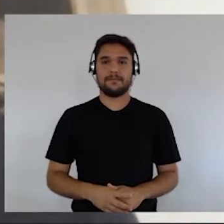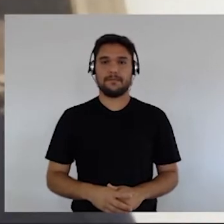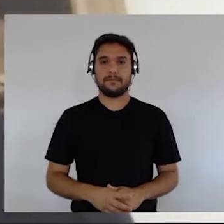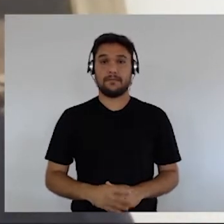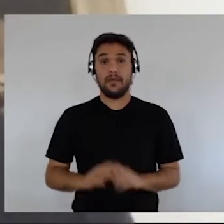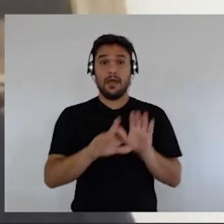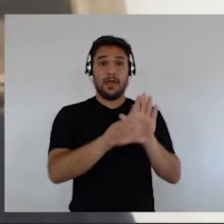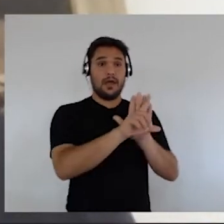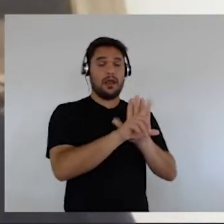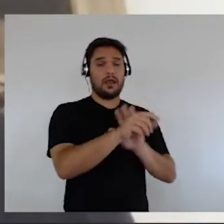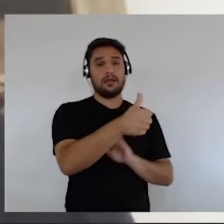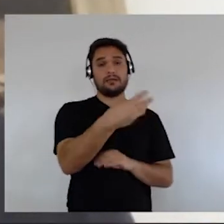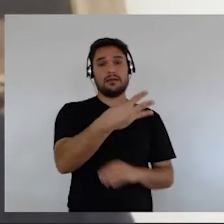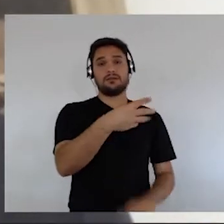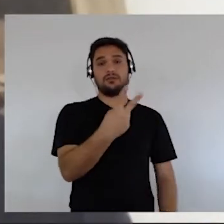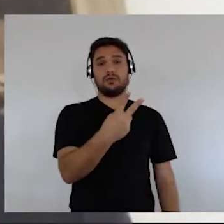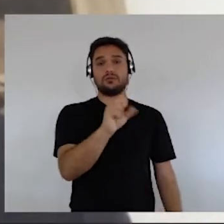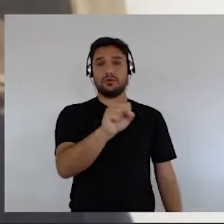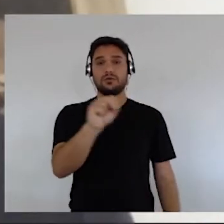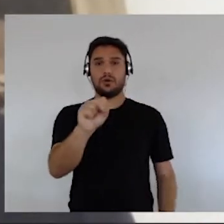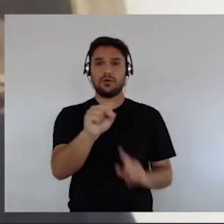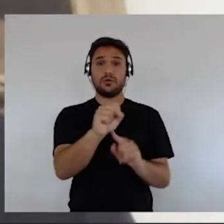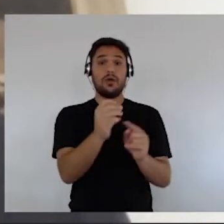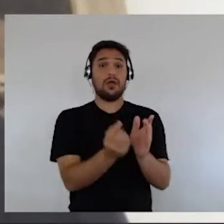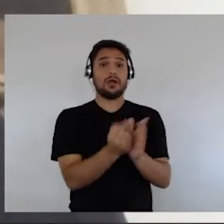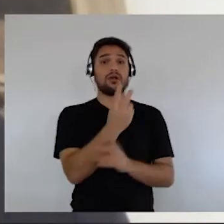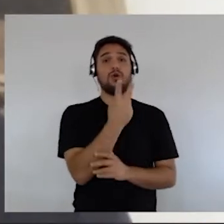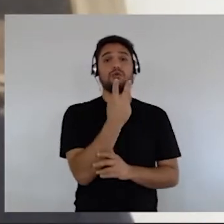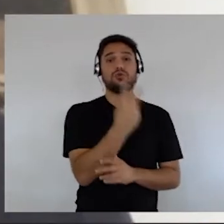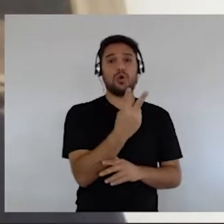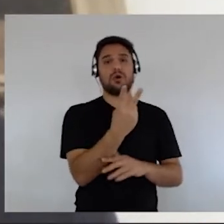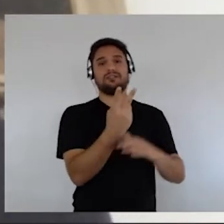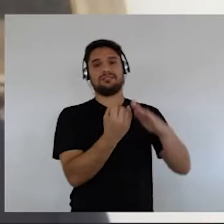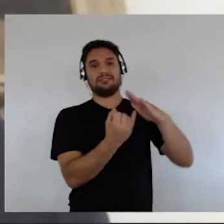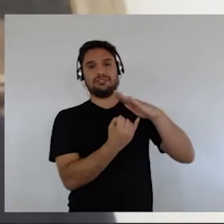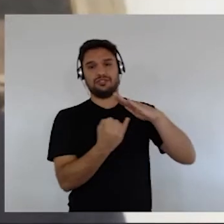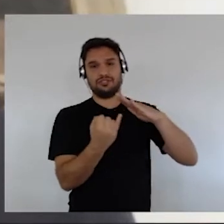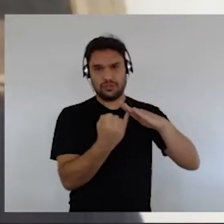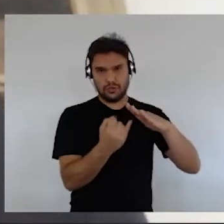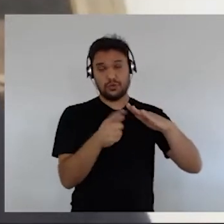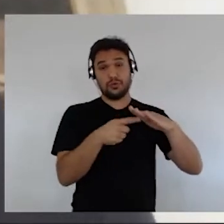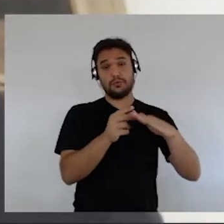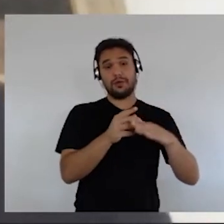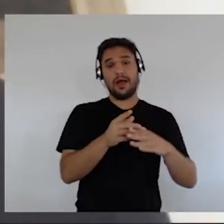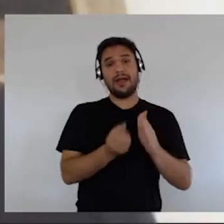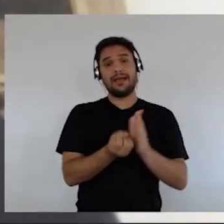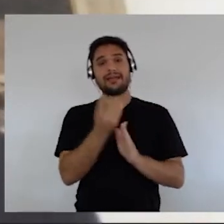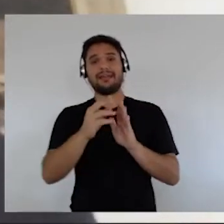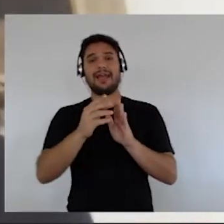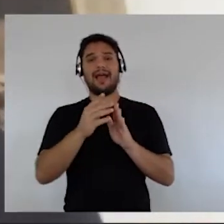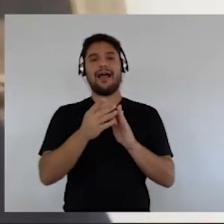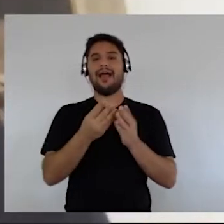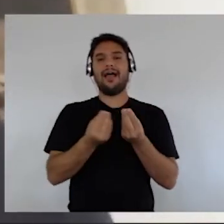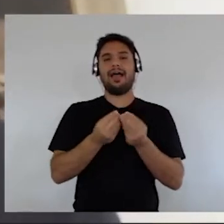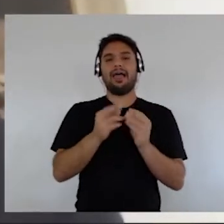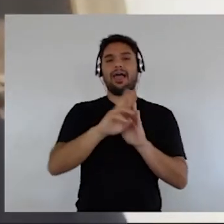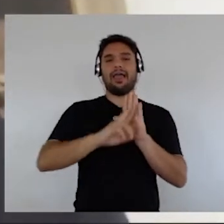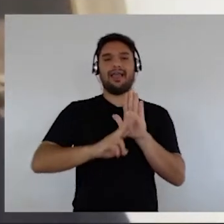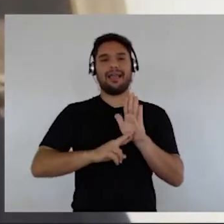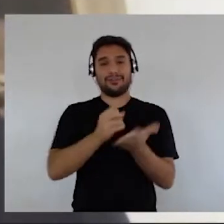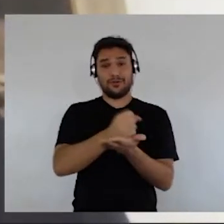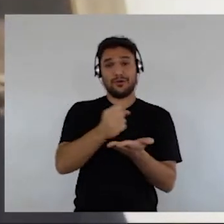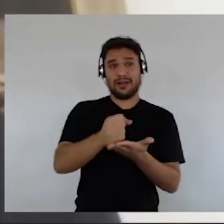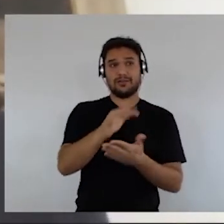A Lei 13.288 criou dois institutos para estipular as condições negociais, que é